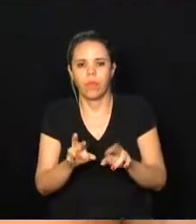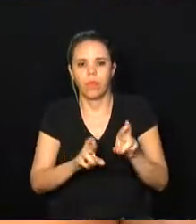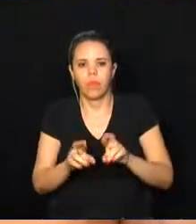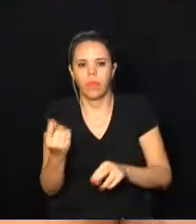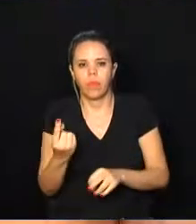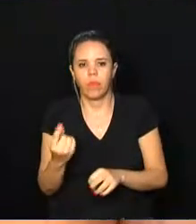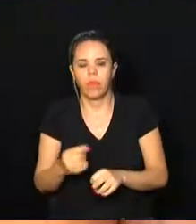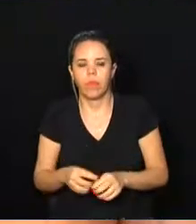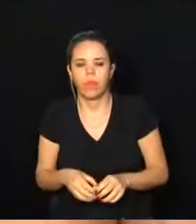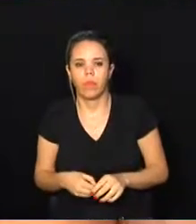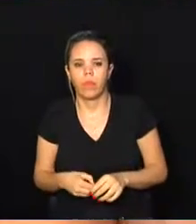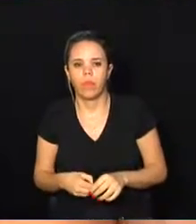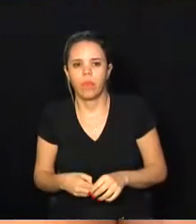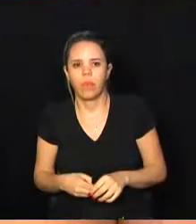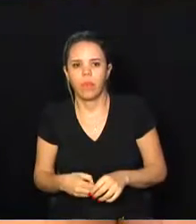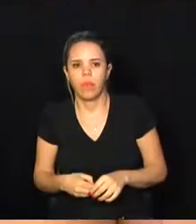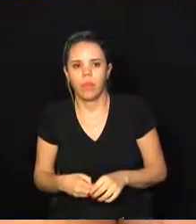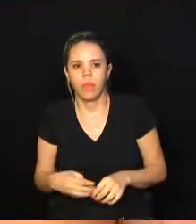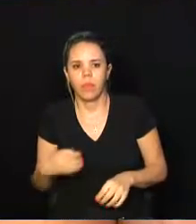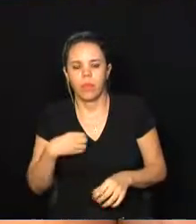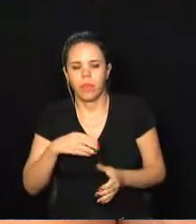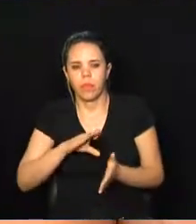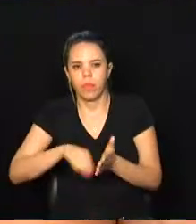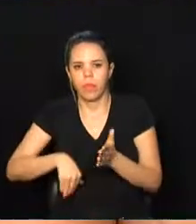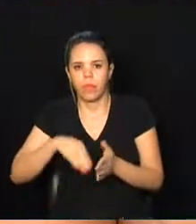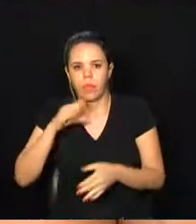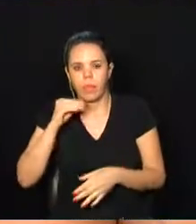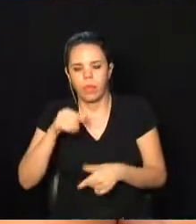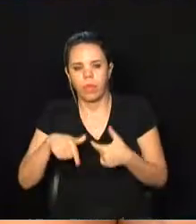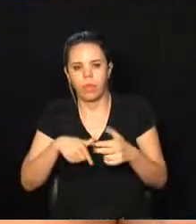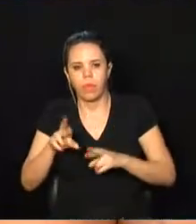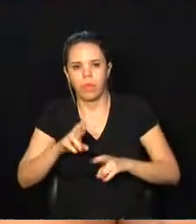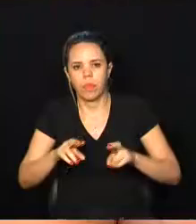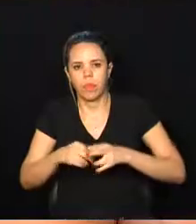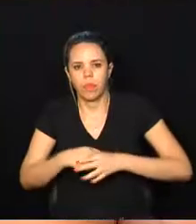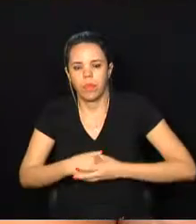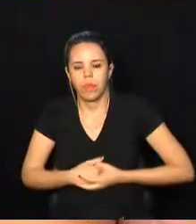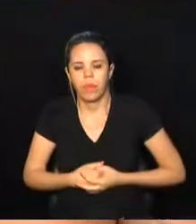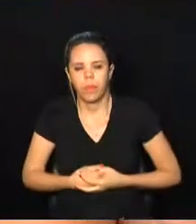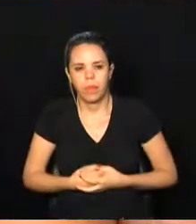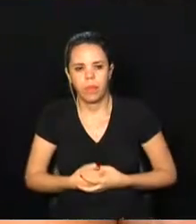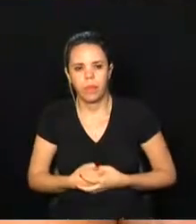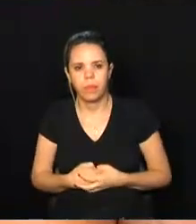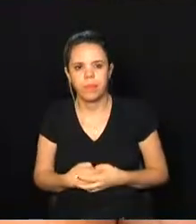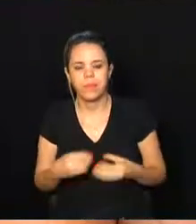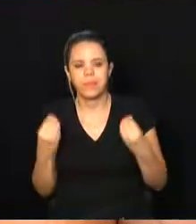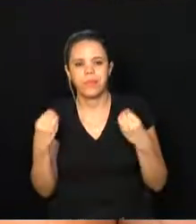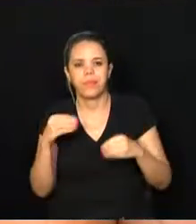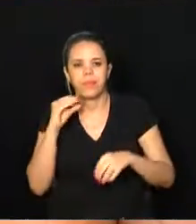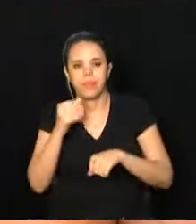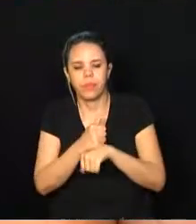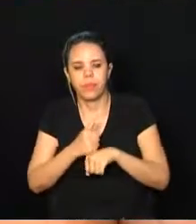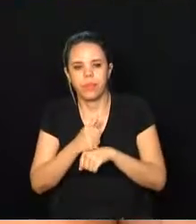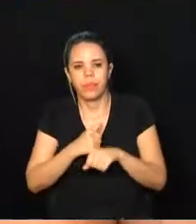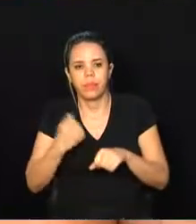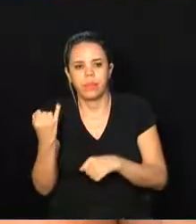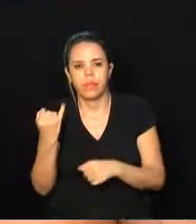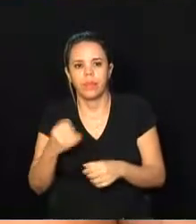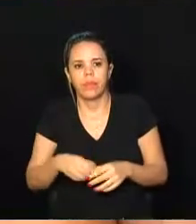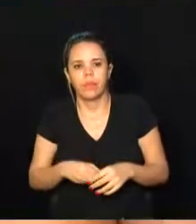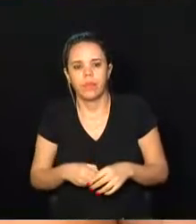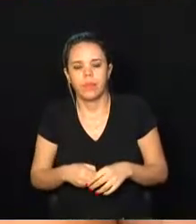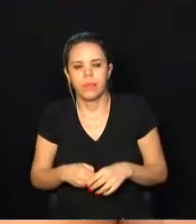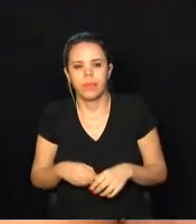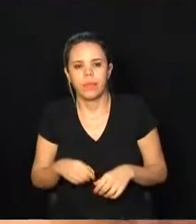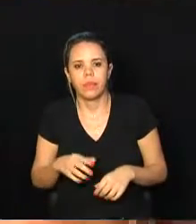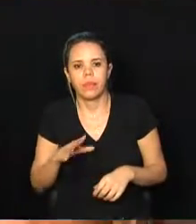sozinho. Dessa maneira, a gente tira o servidor de fazer essa análise e a gente põe o servidor para analisar aquilo que é mais importante, que impacta